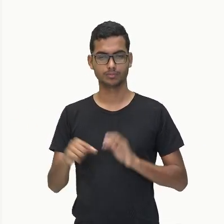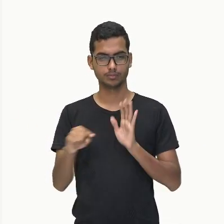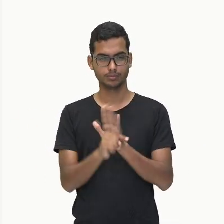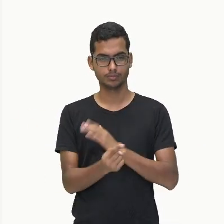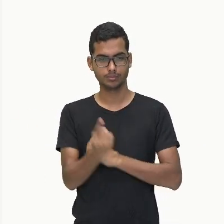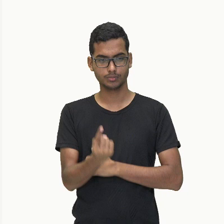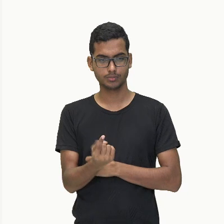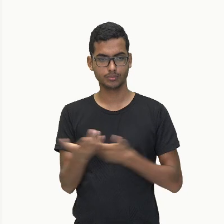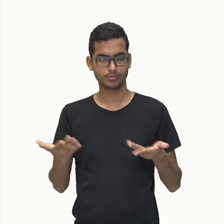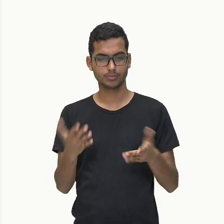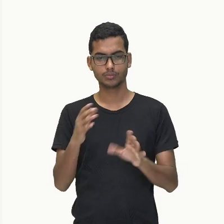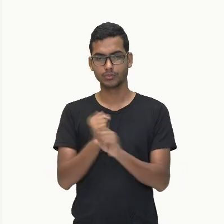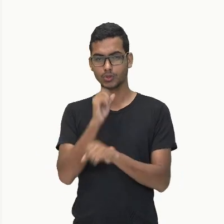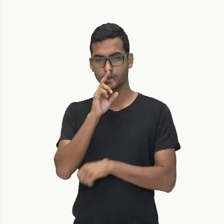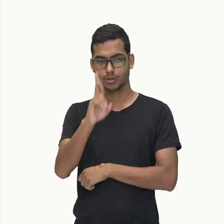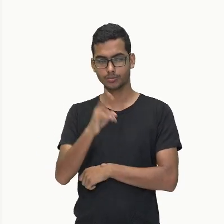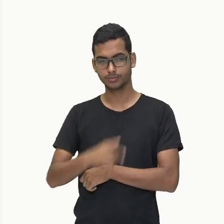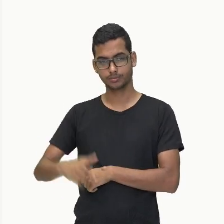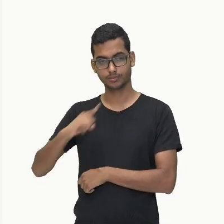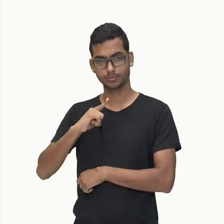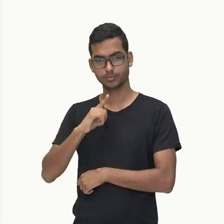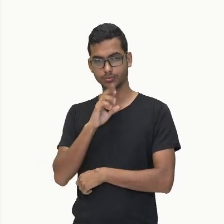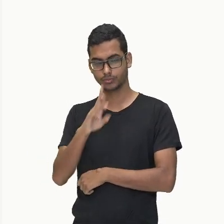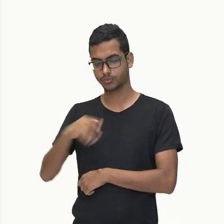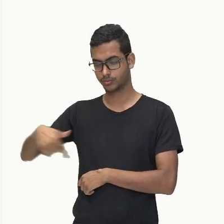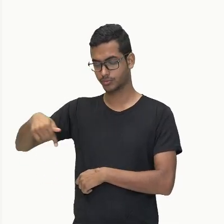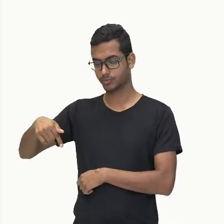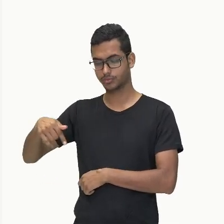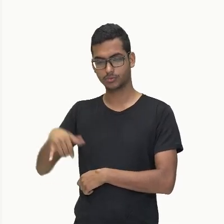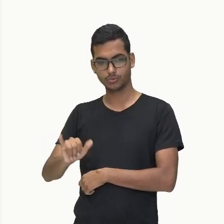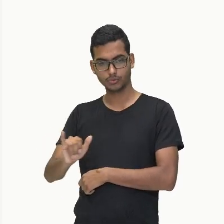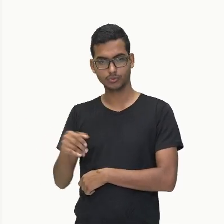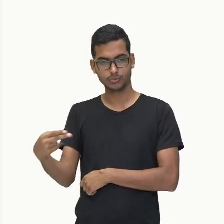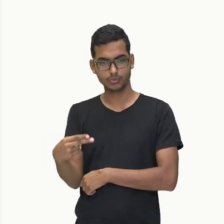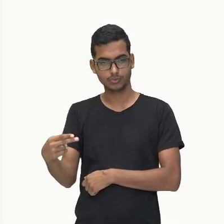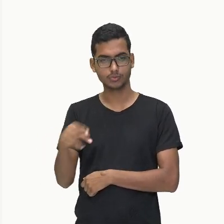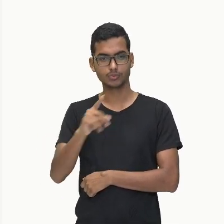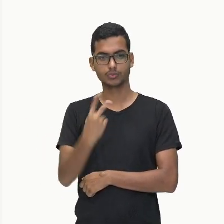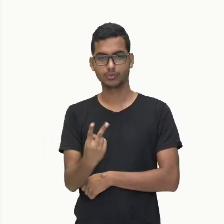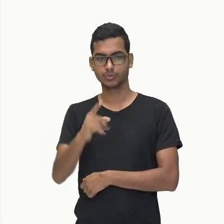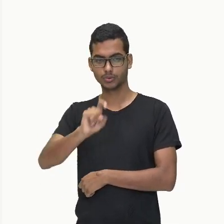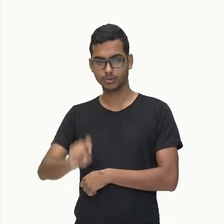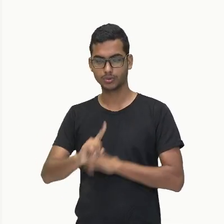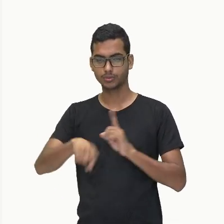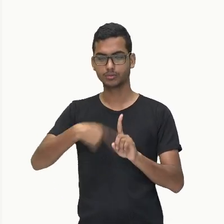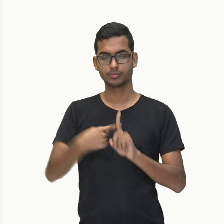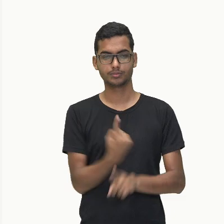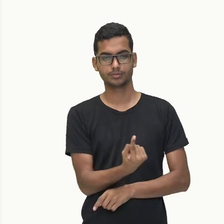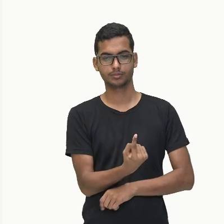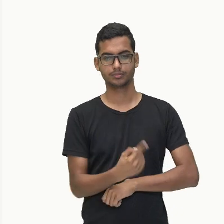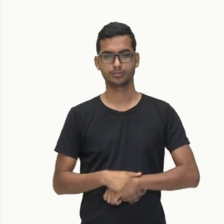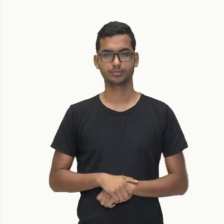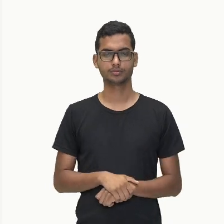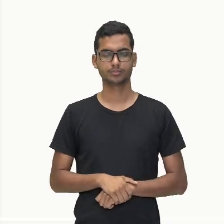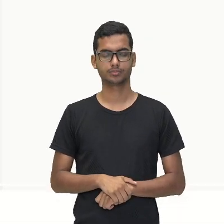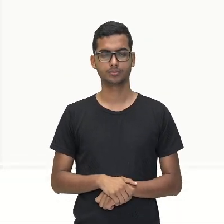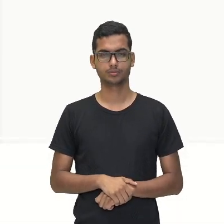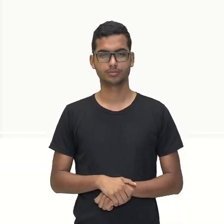A gente vai ter, então, 7y igual a 2x mais 1.